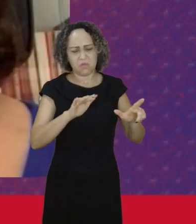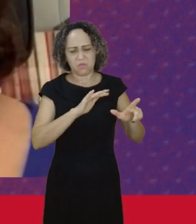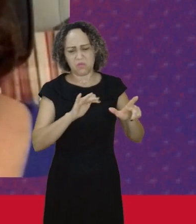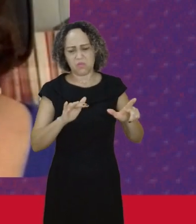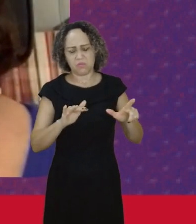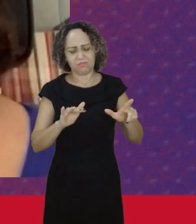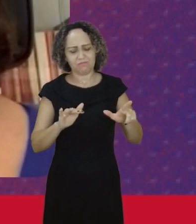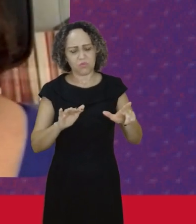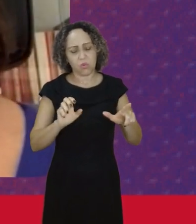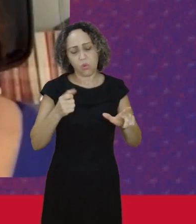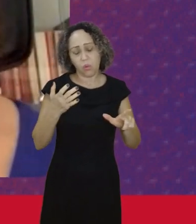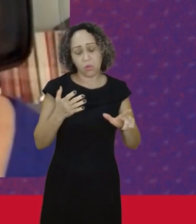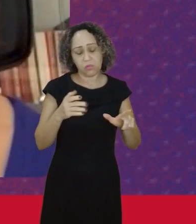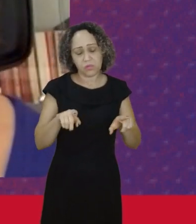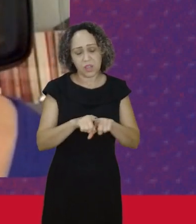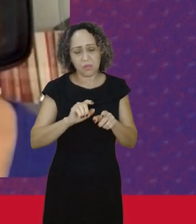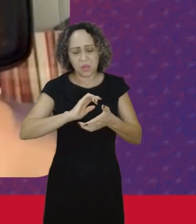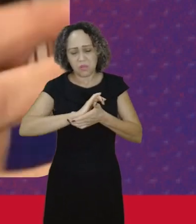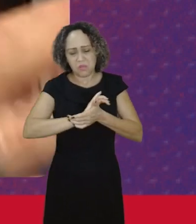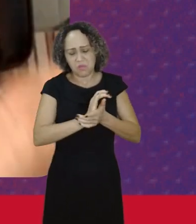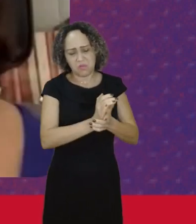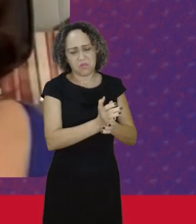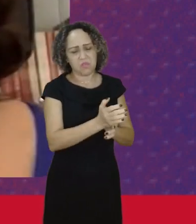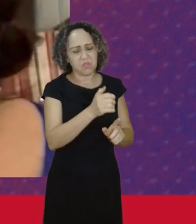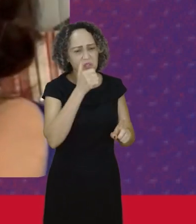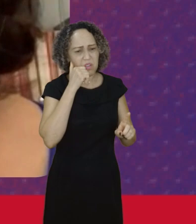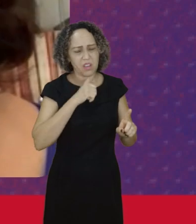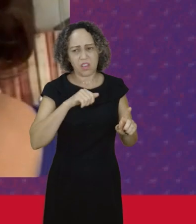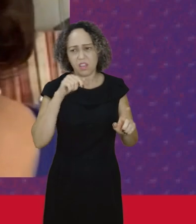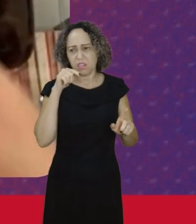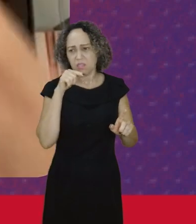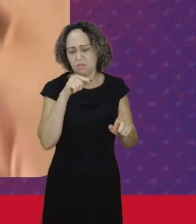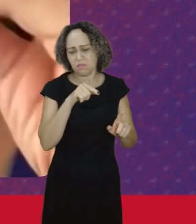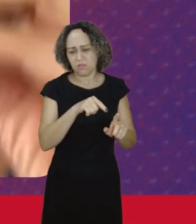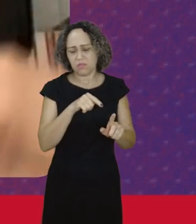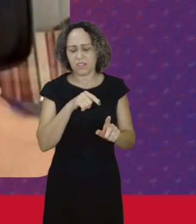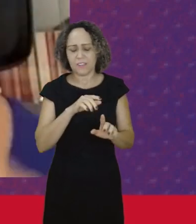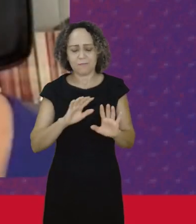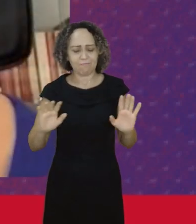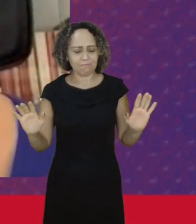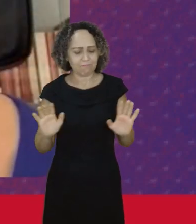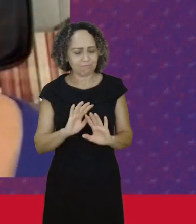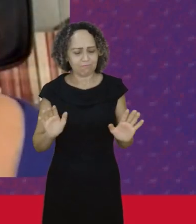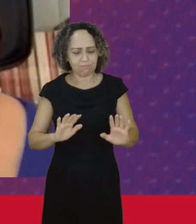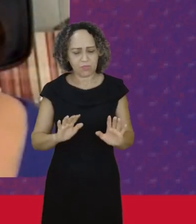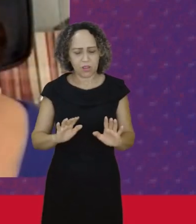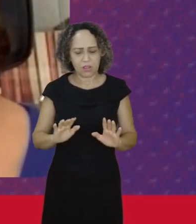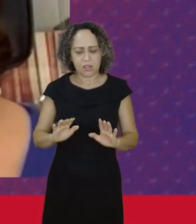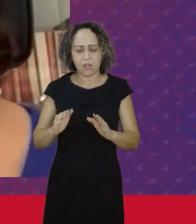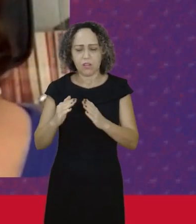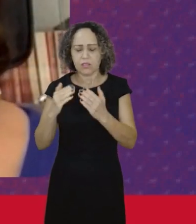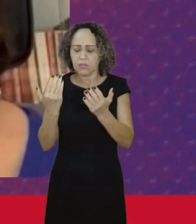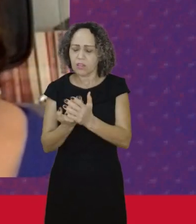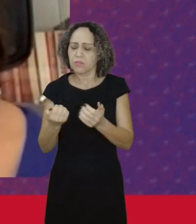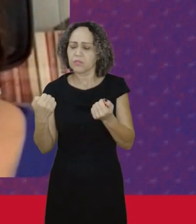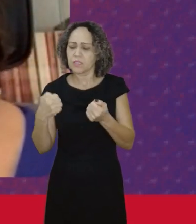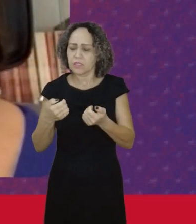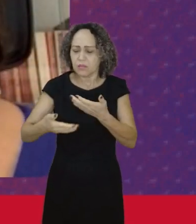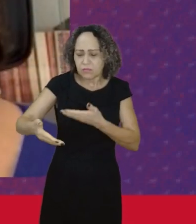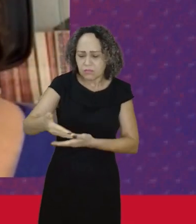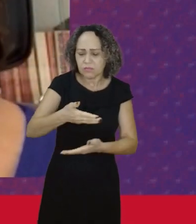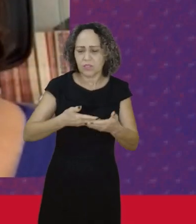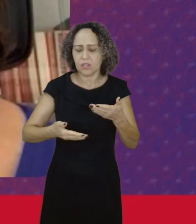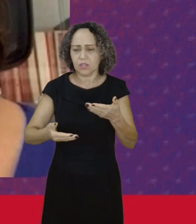nós tenhamos espaços de formação dos professores, oficinas de troca e produção de